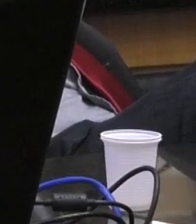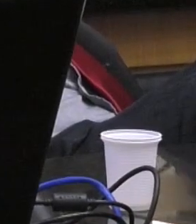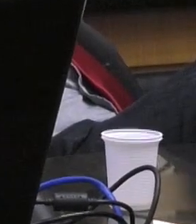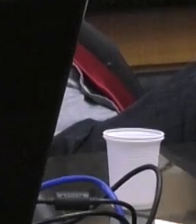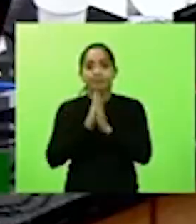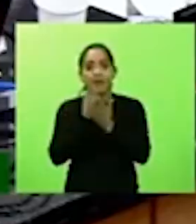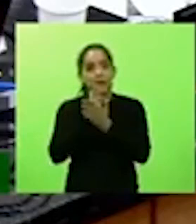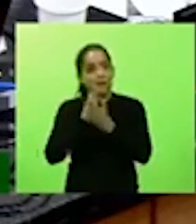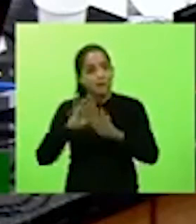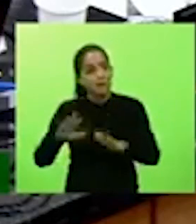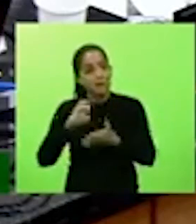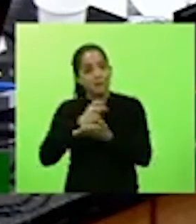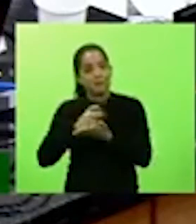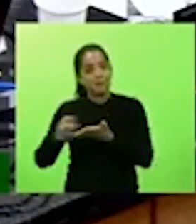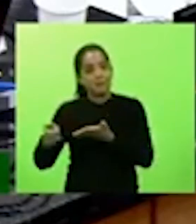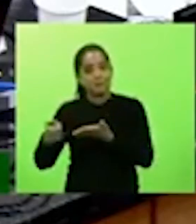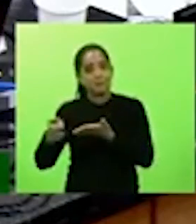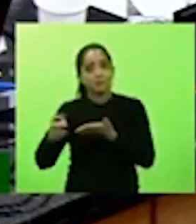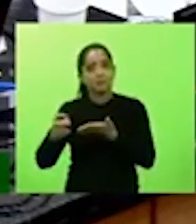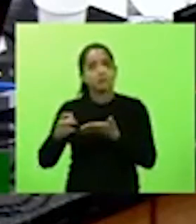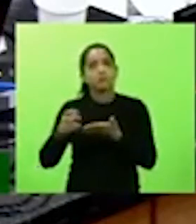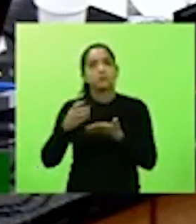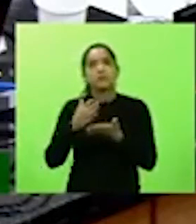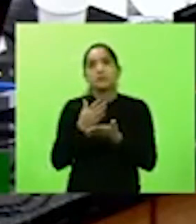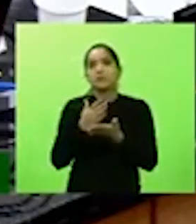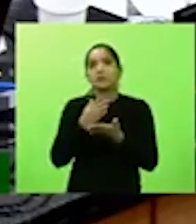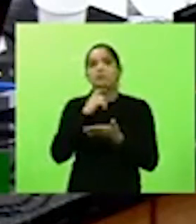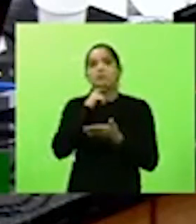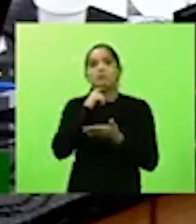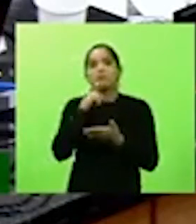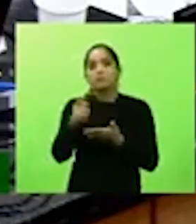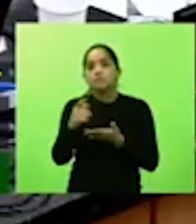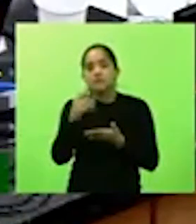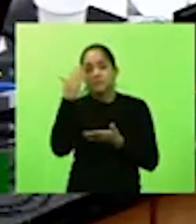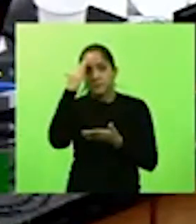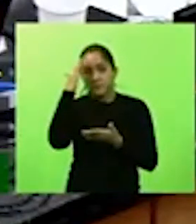deputada Paulinha. Eu não consigo vislumbrar